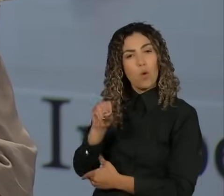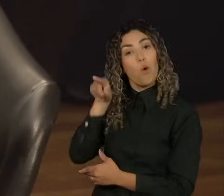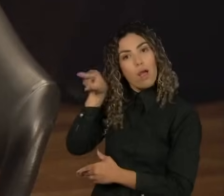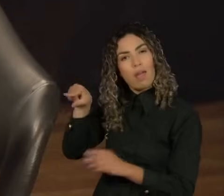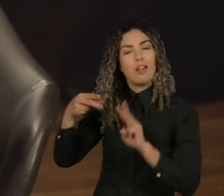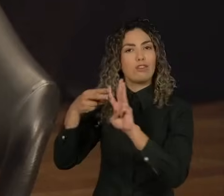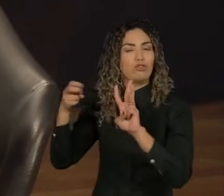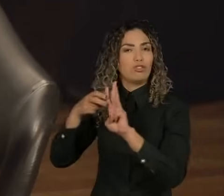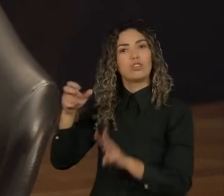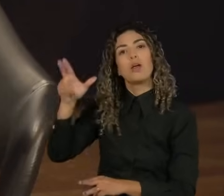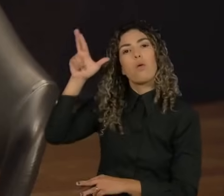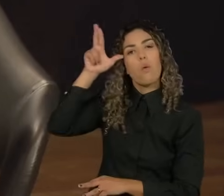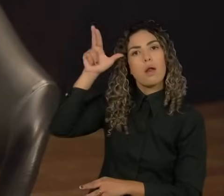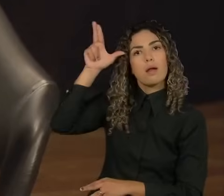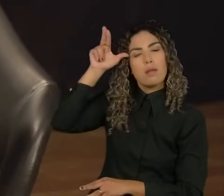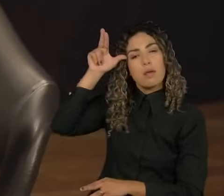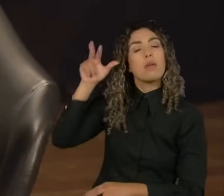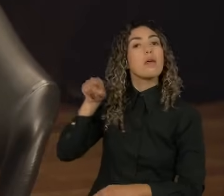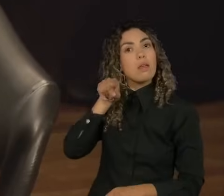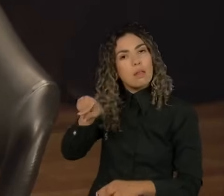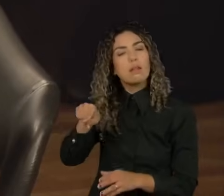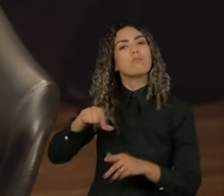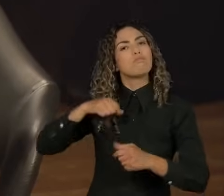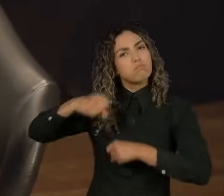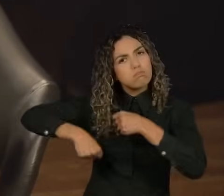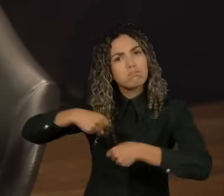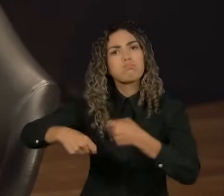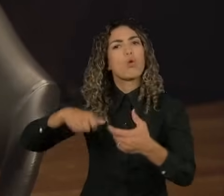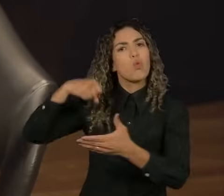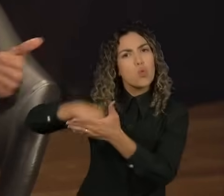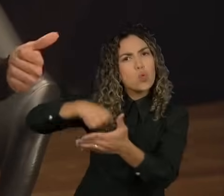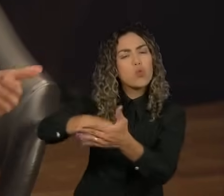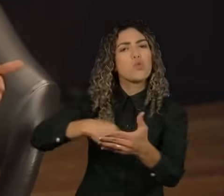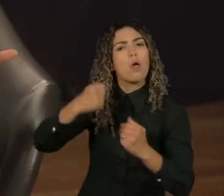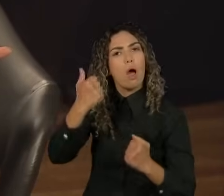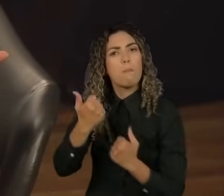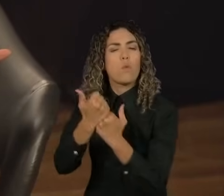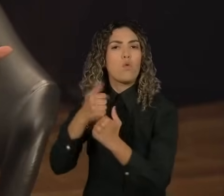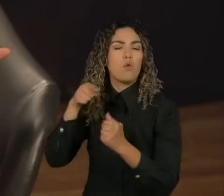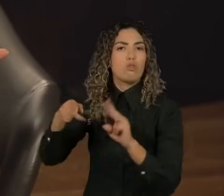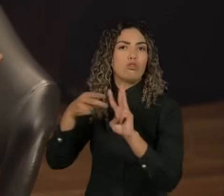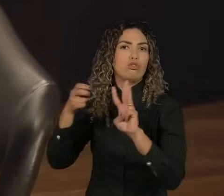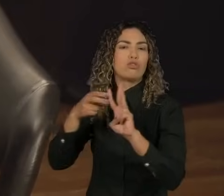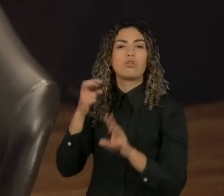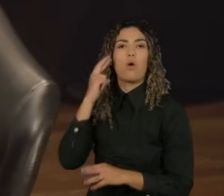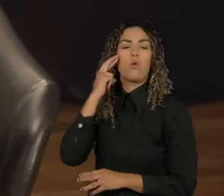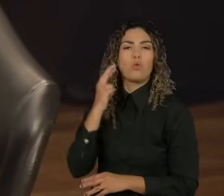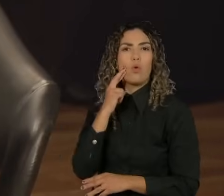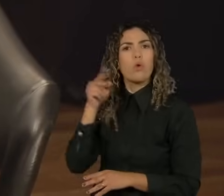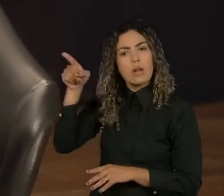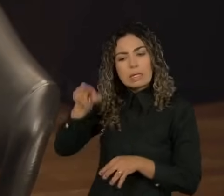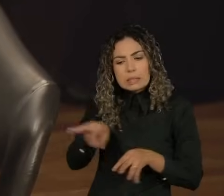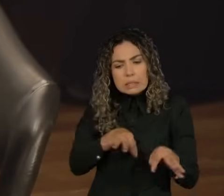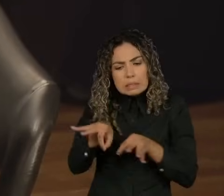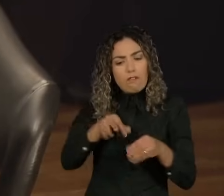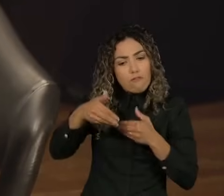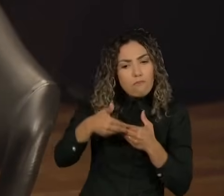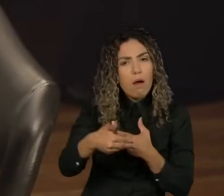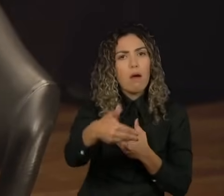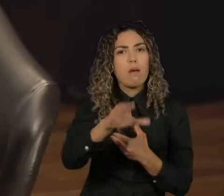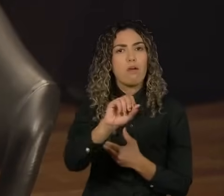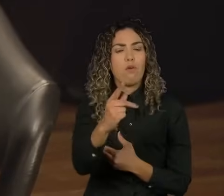Guarani. Fundadora do movimento da Juventude Indígena de Rondônia, se prepara para a COP30, reafirmando